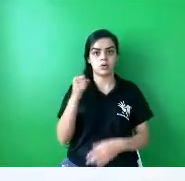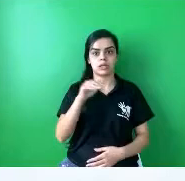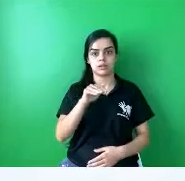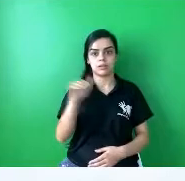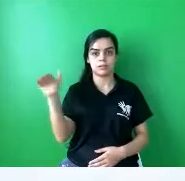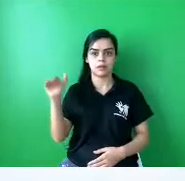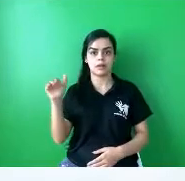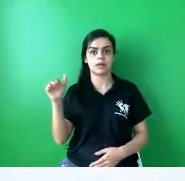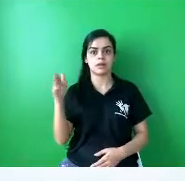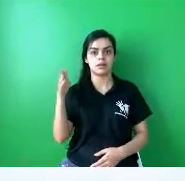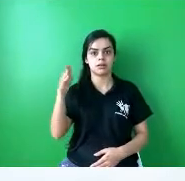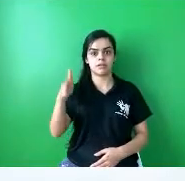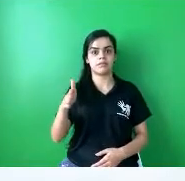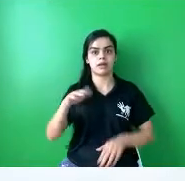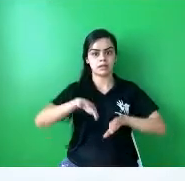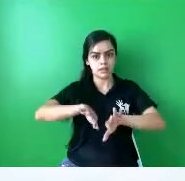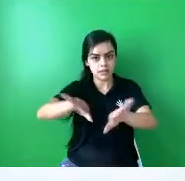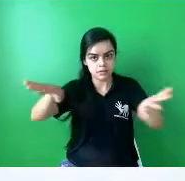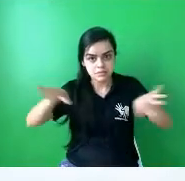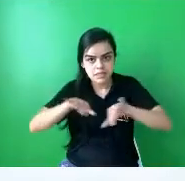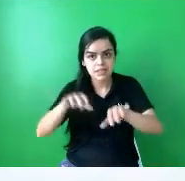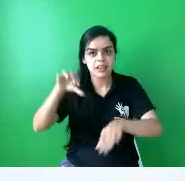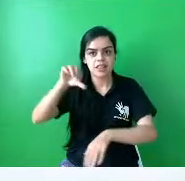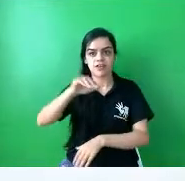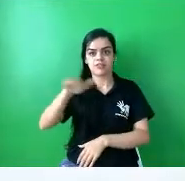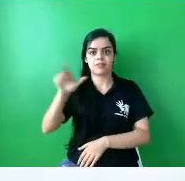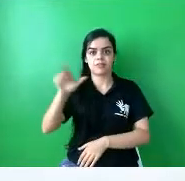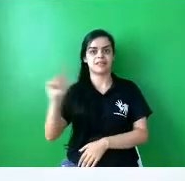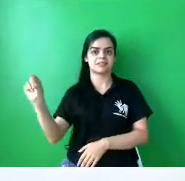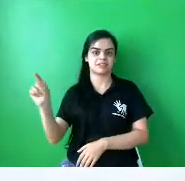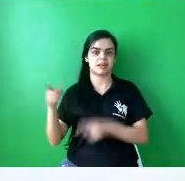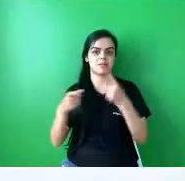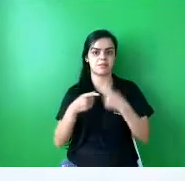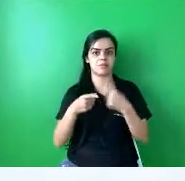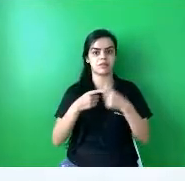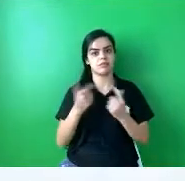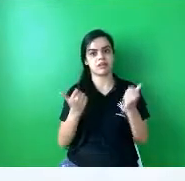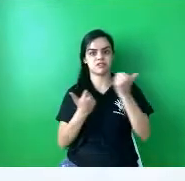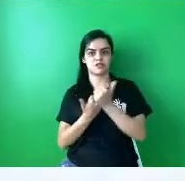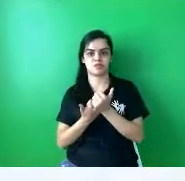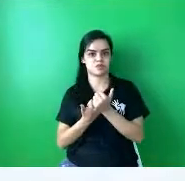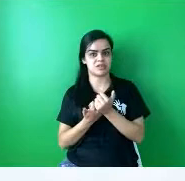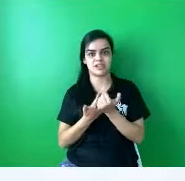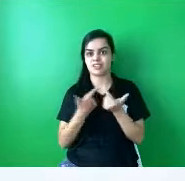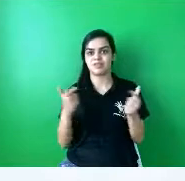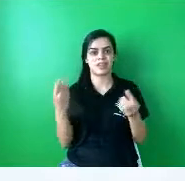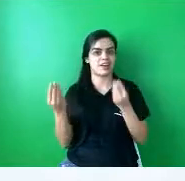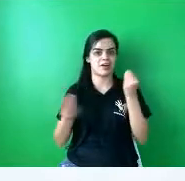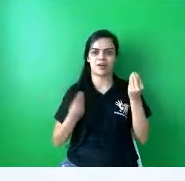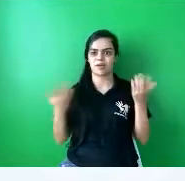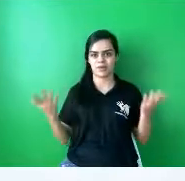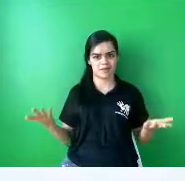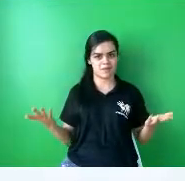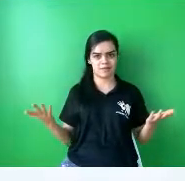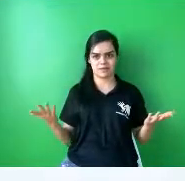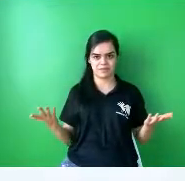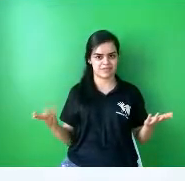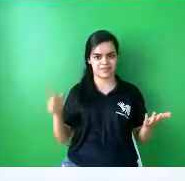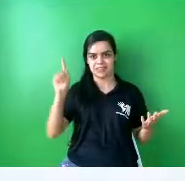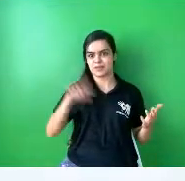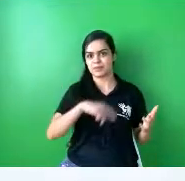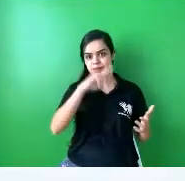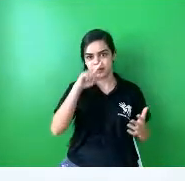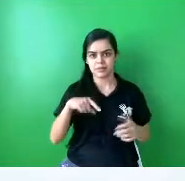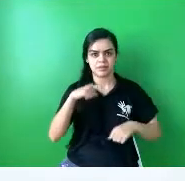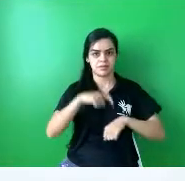manhã, a Gilce vai na piscina. 9h30, a Gilce tem que sair porque é a Graziele que vai. Então, no município, está proibido isso em espaços